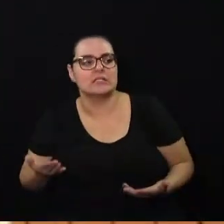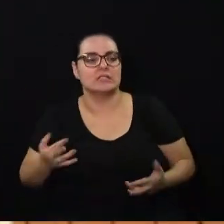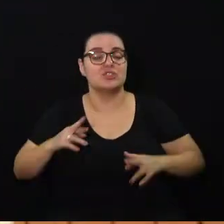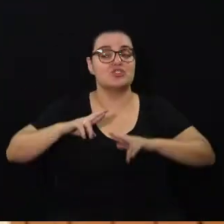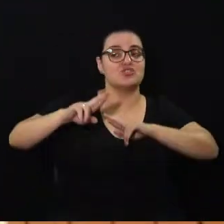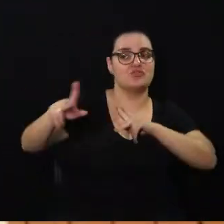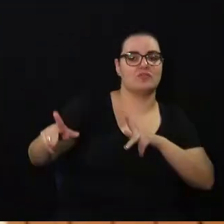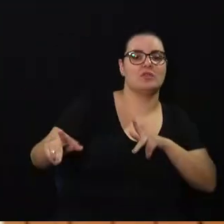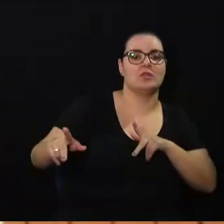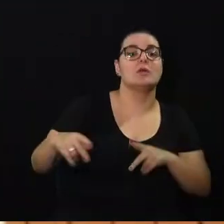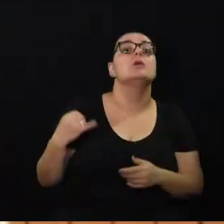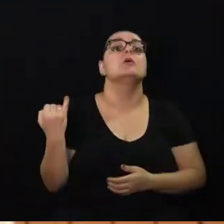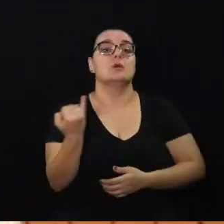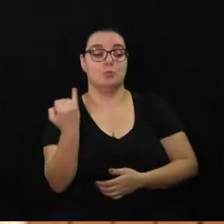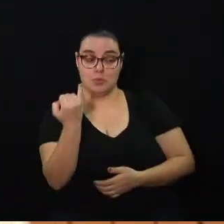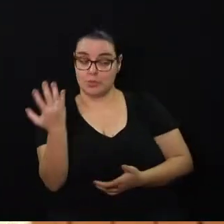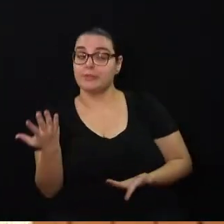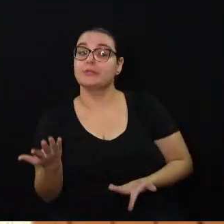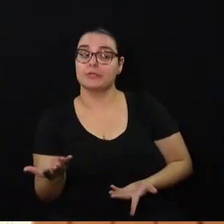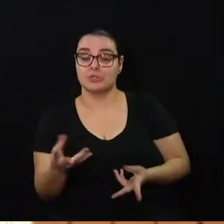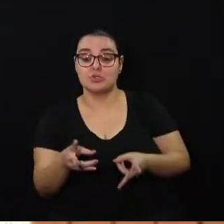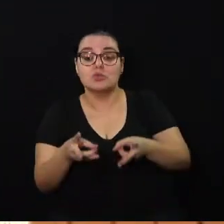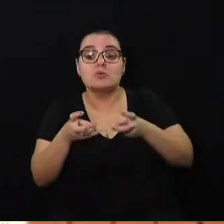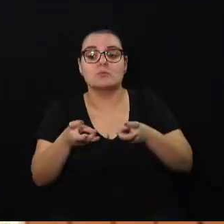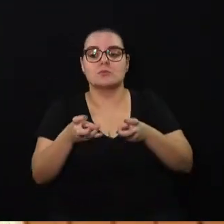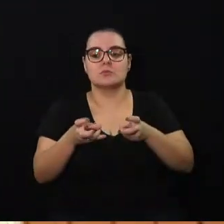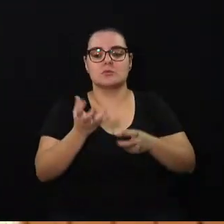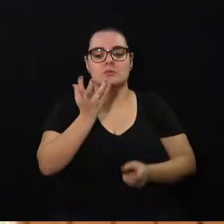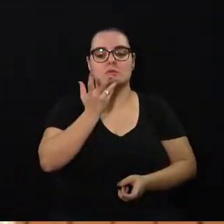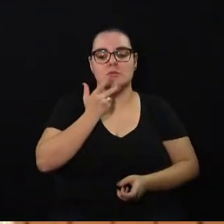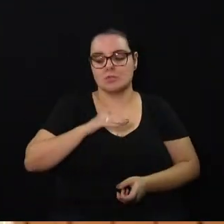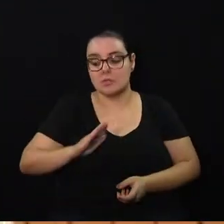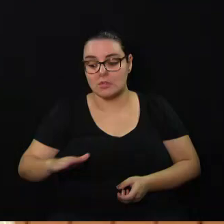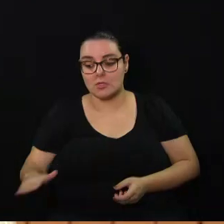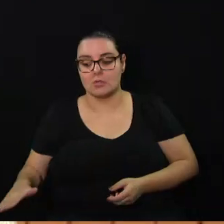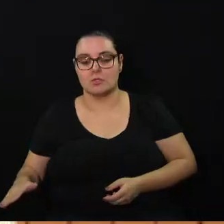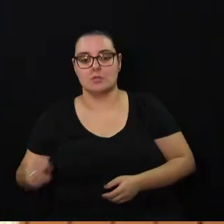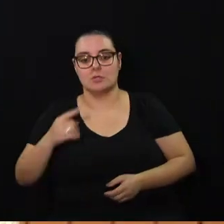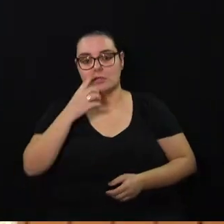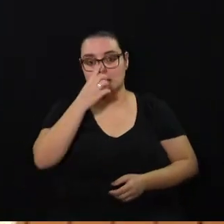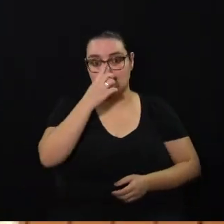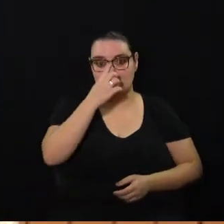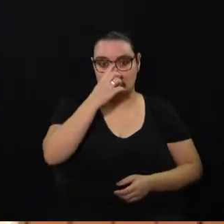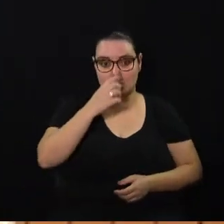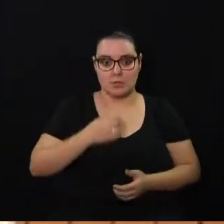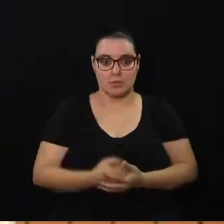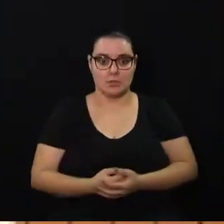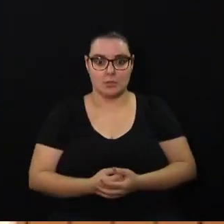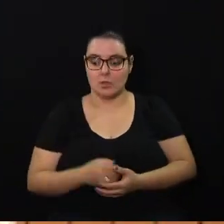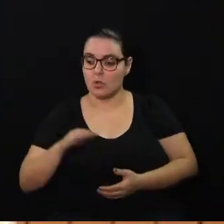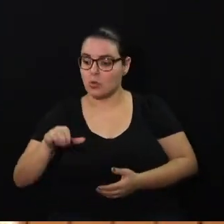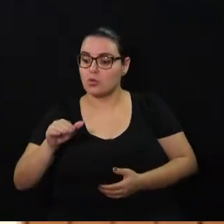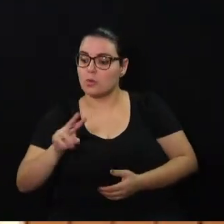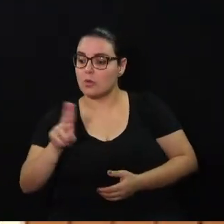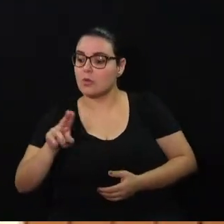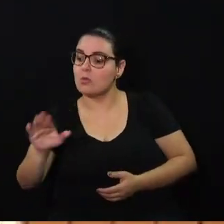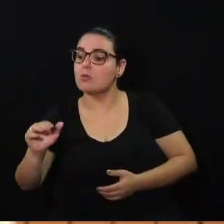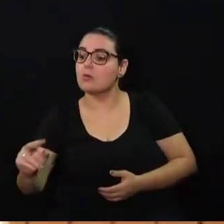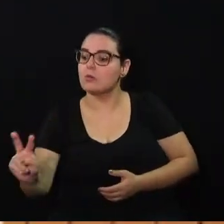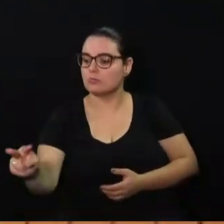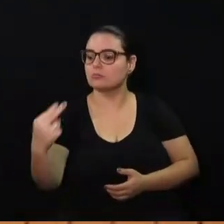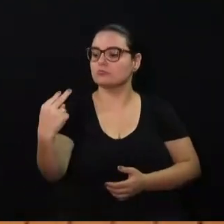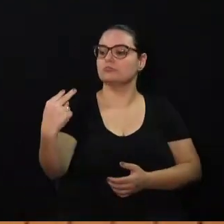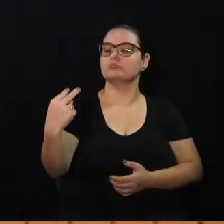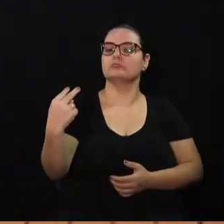então isso é algo superimportante de observar a criança é o chamar pelo nome a criança olhar chamar pelo nome